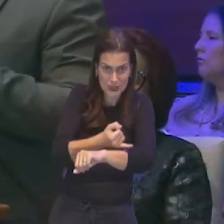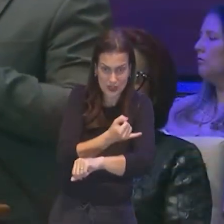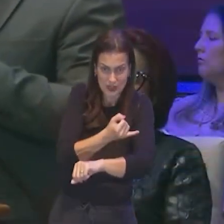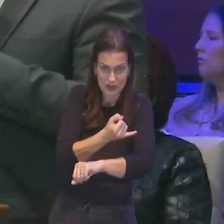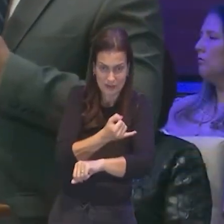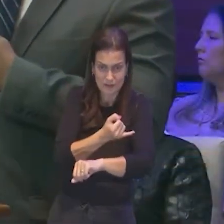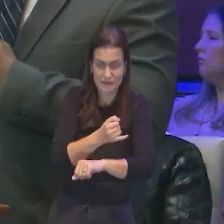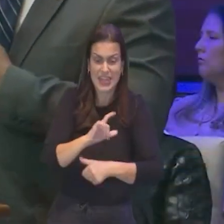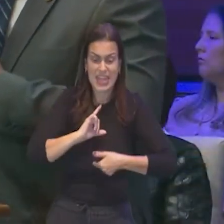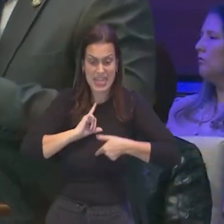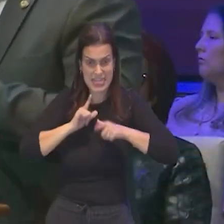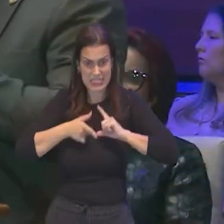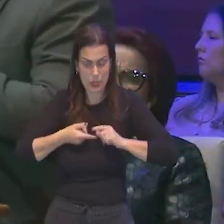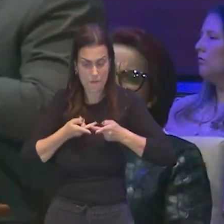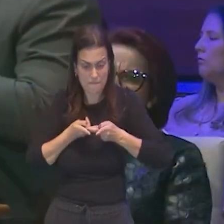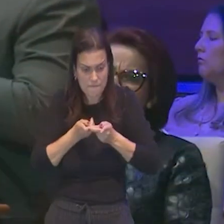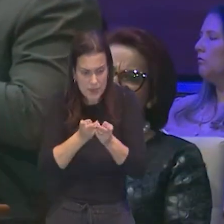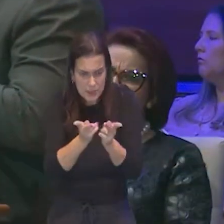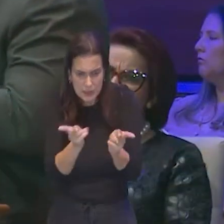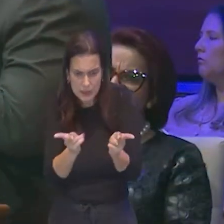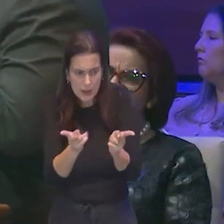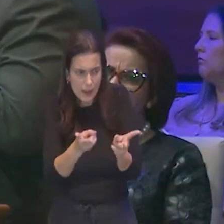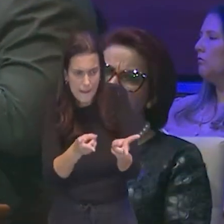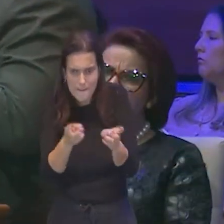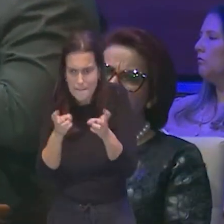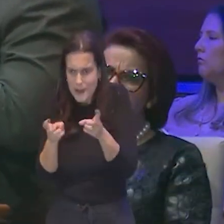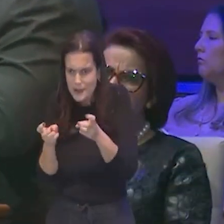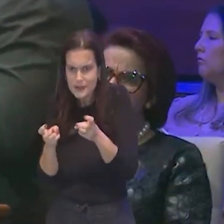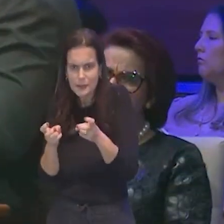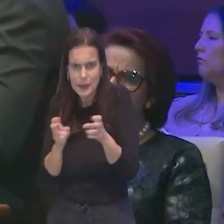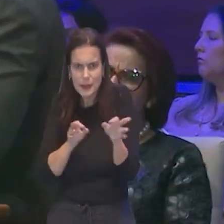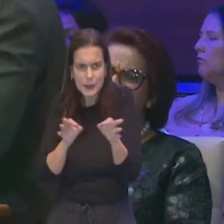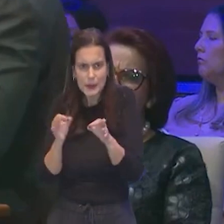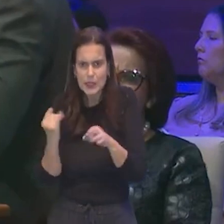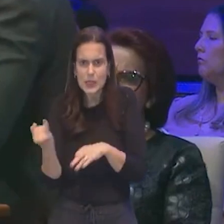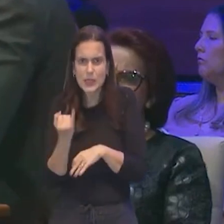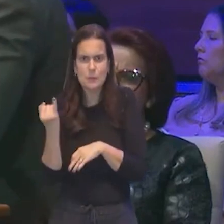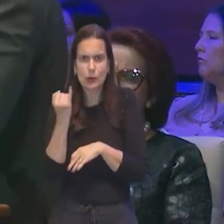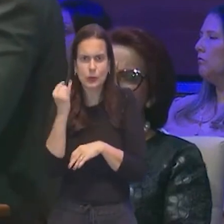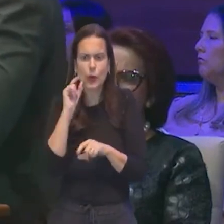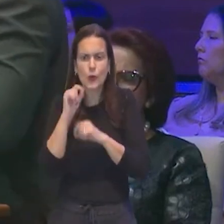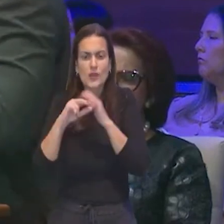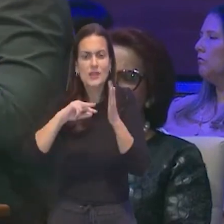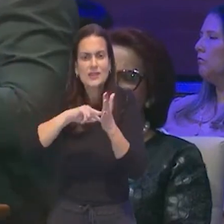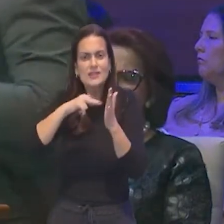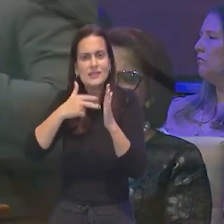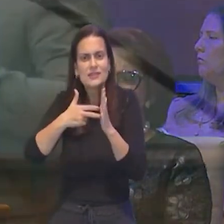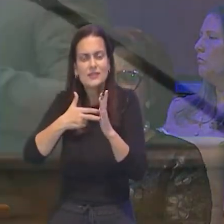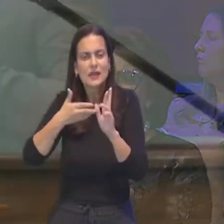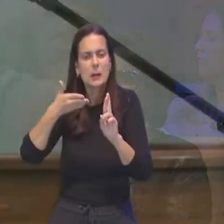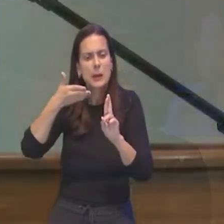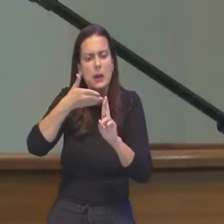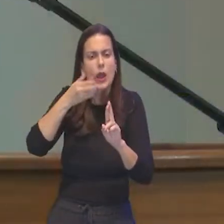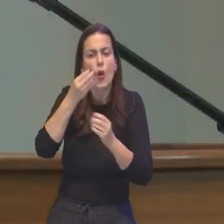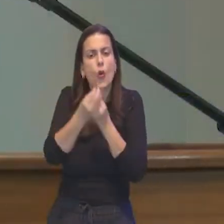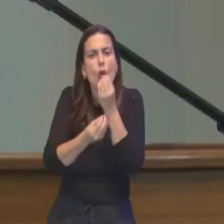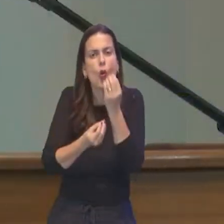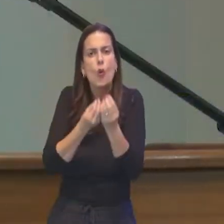Israel, ele perceber a importância, a significação daquilo que representa.